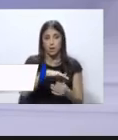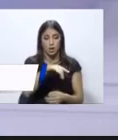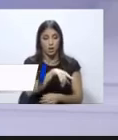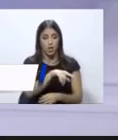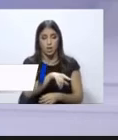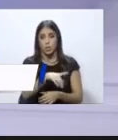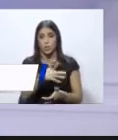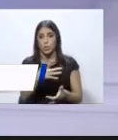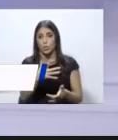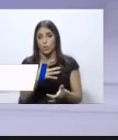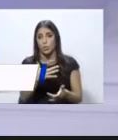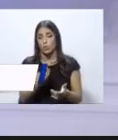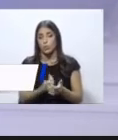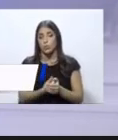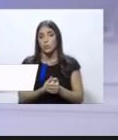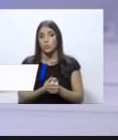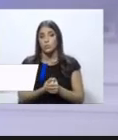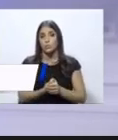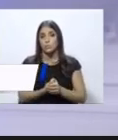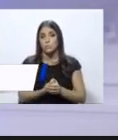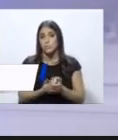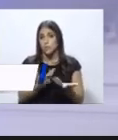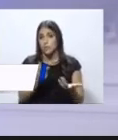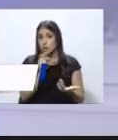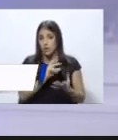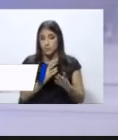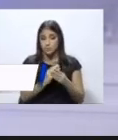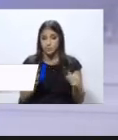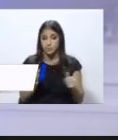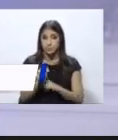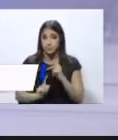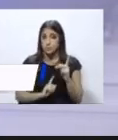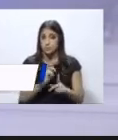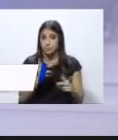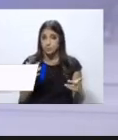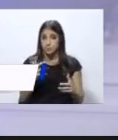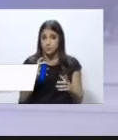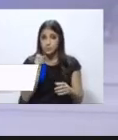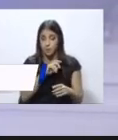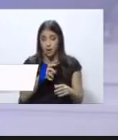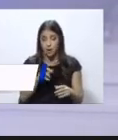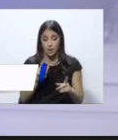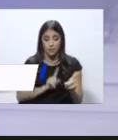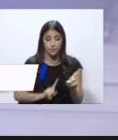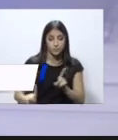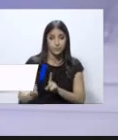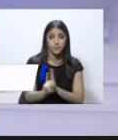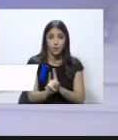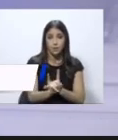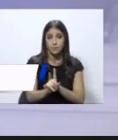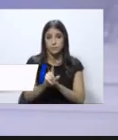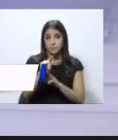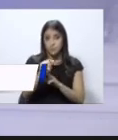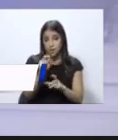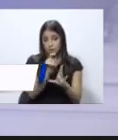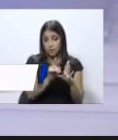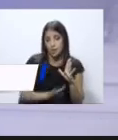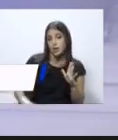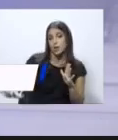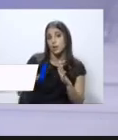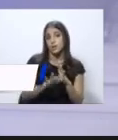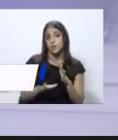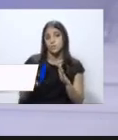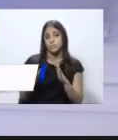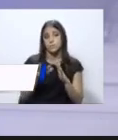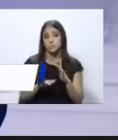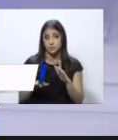vítima, digamos assim. Resulta também do facto dele ter ganho a frente, ter entrado na área